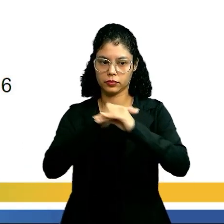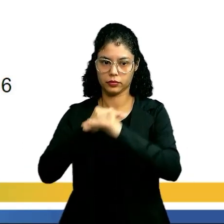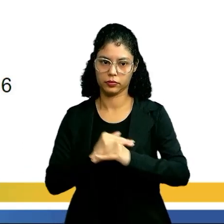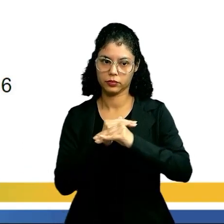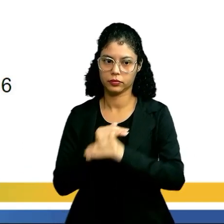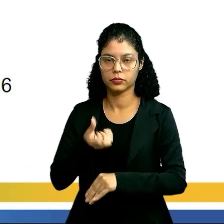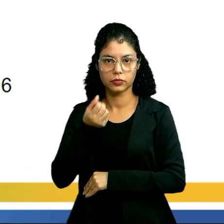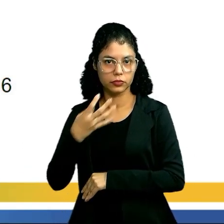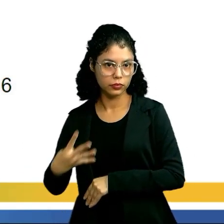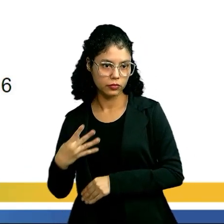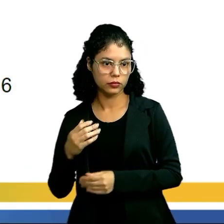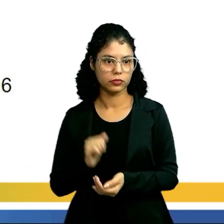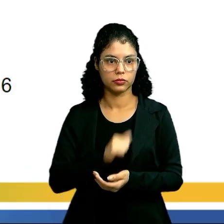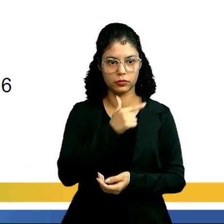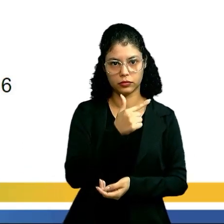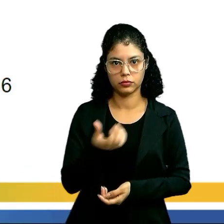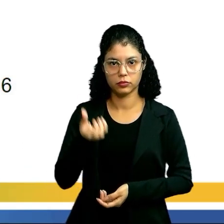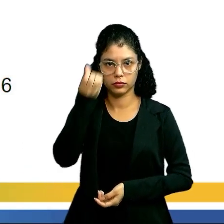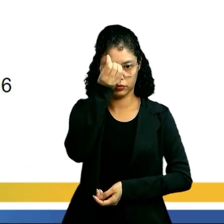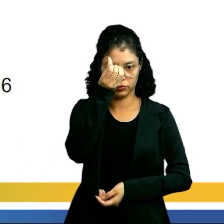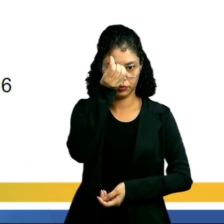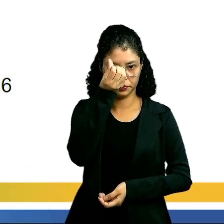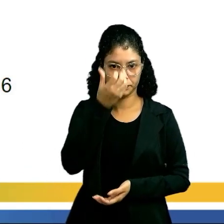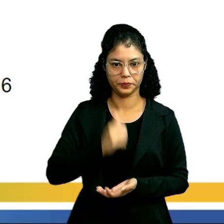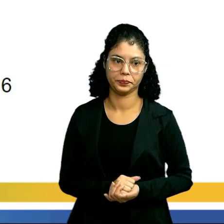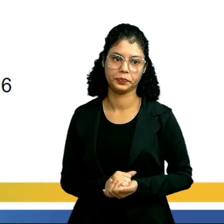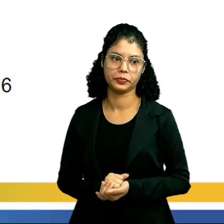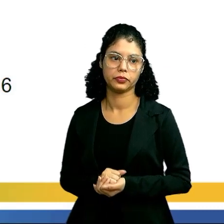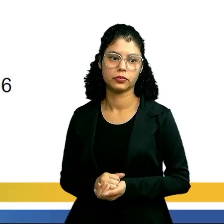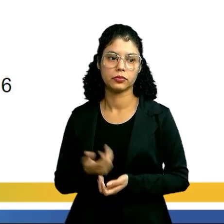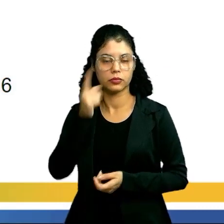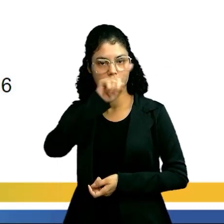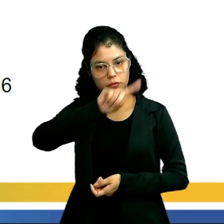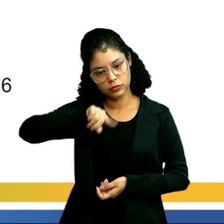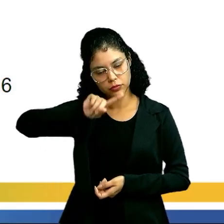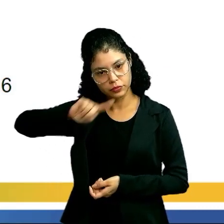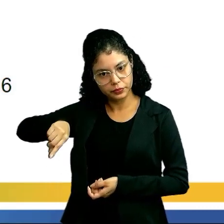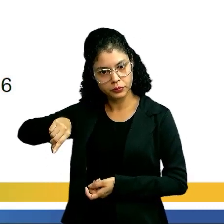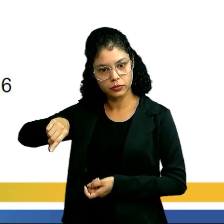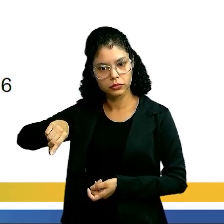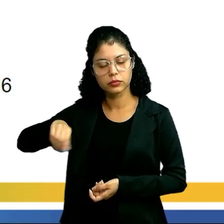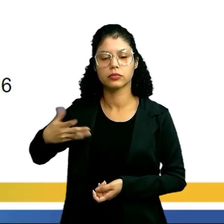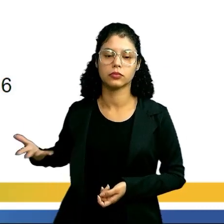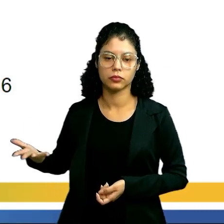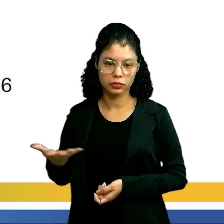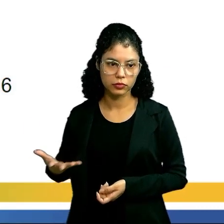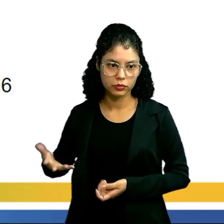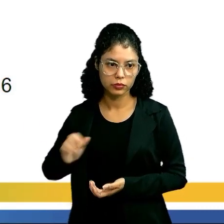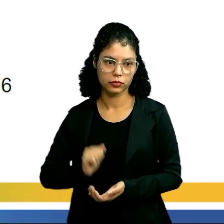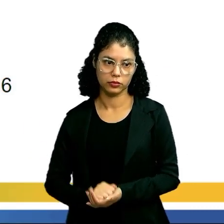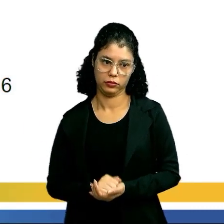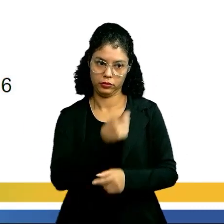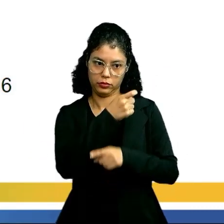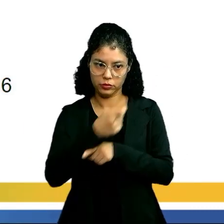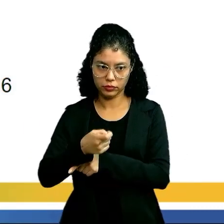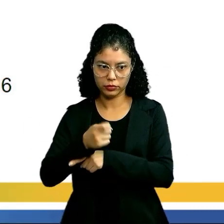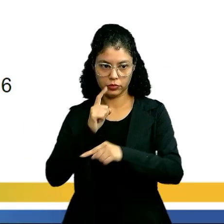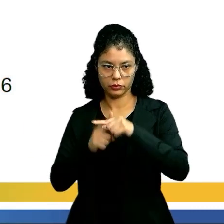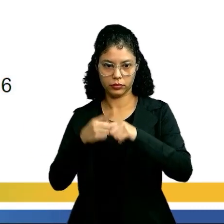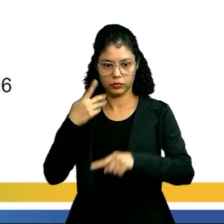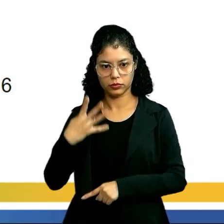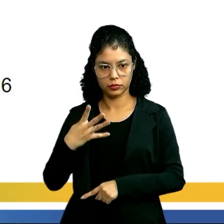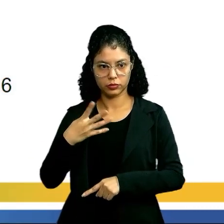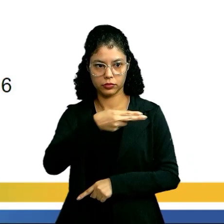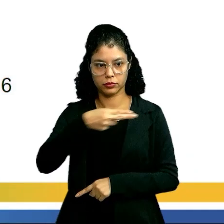no lugar de 64 você vai pôr 2 elevado a sexta. Ao cancelar a base, que é o nosso objetivo, sobra x mais